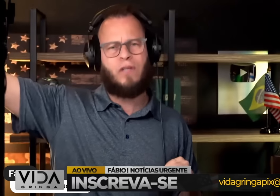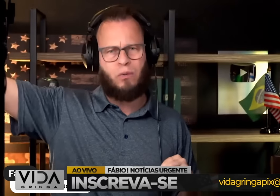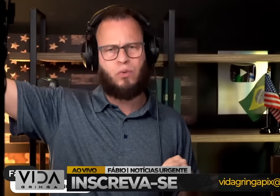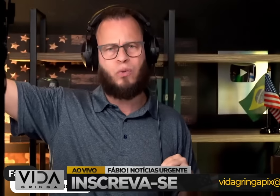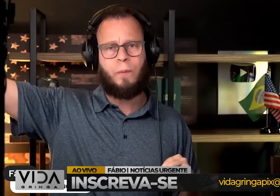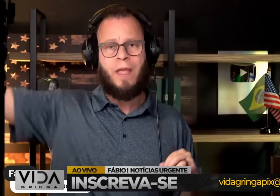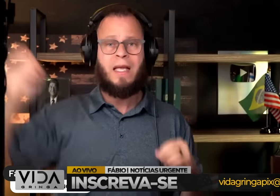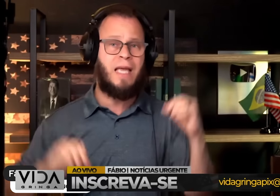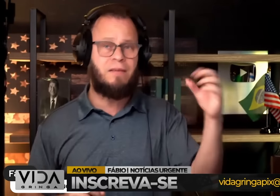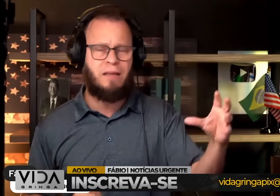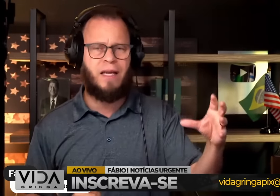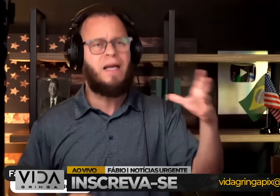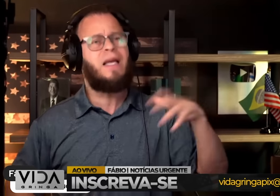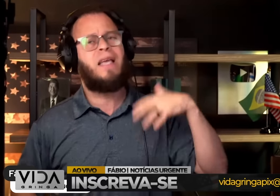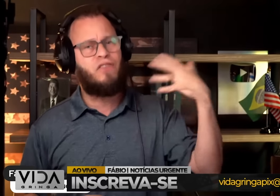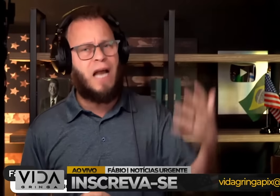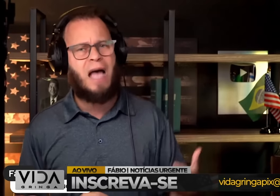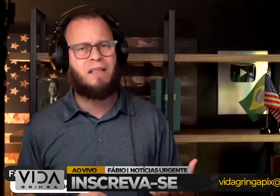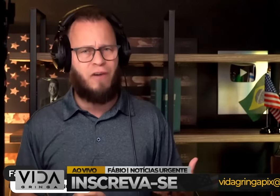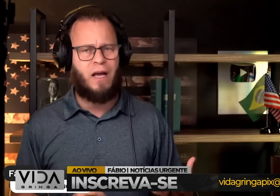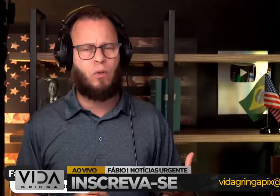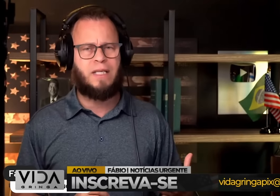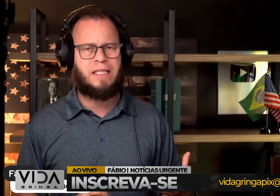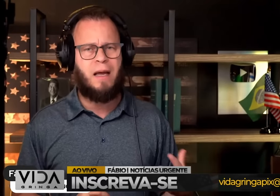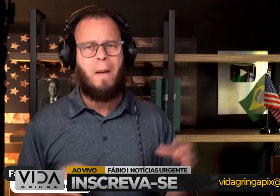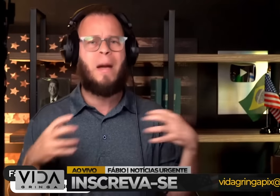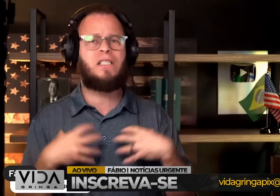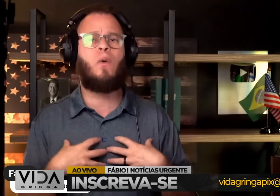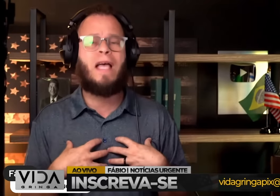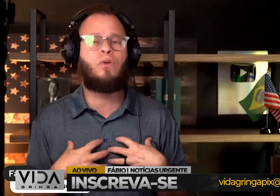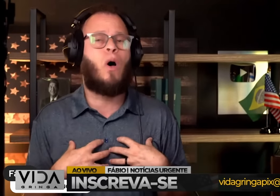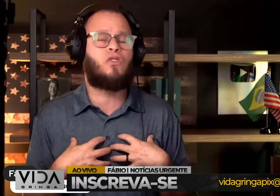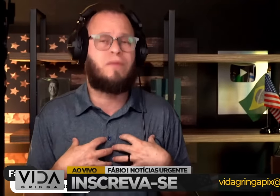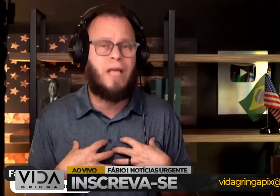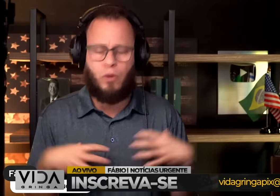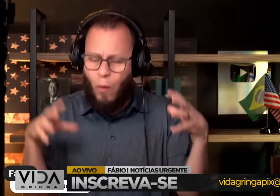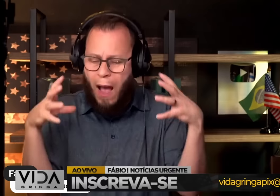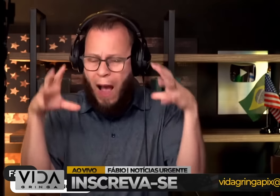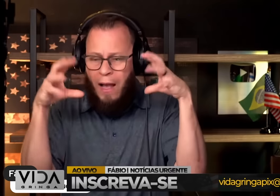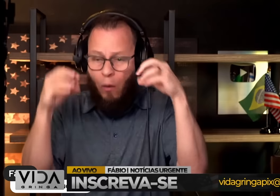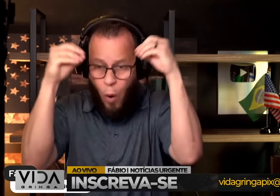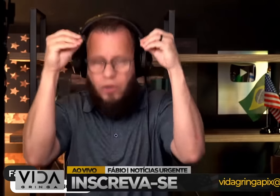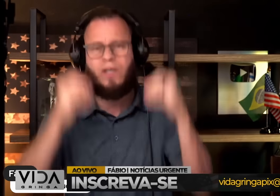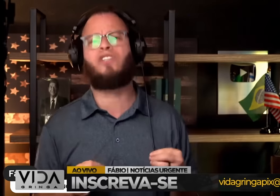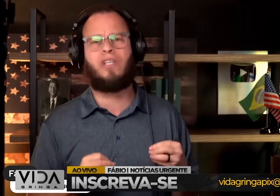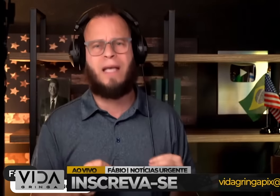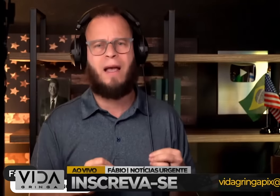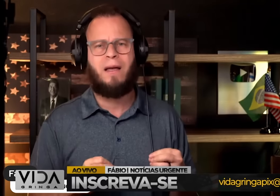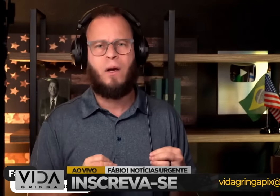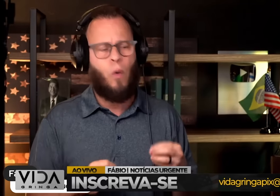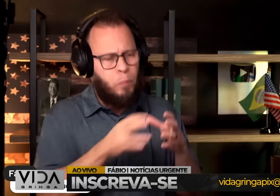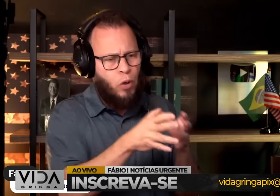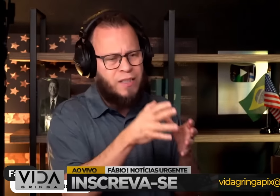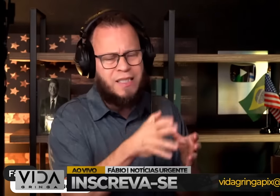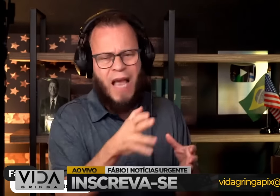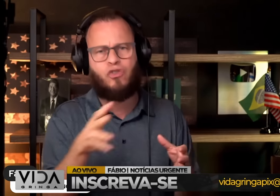no final do túnel e entender que a virada vai acontecer mas não é do nosso tempo não é quando a gente quer